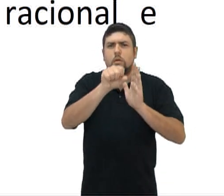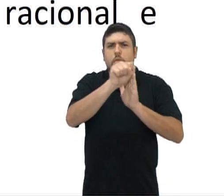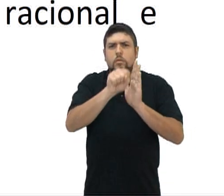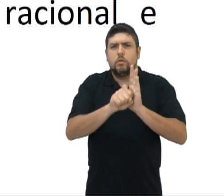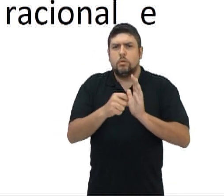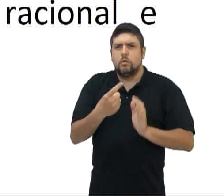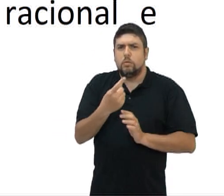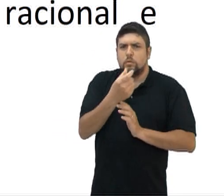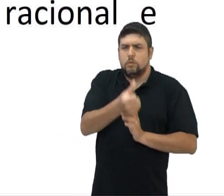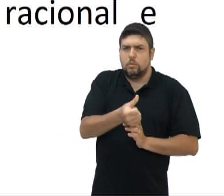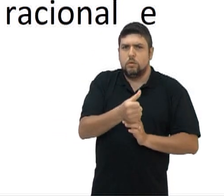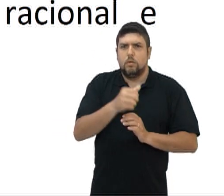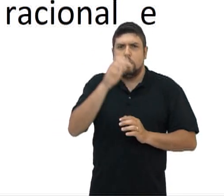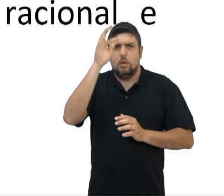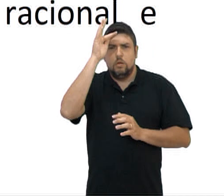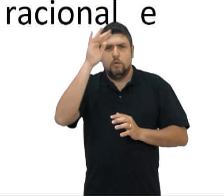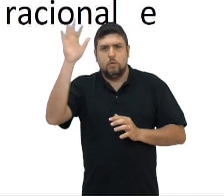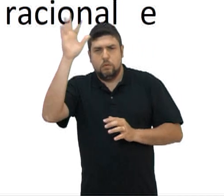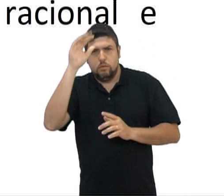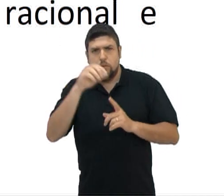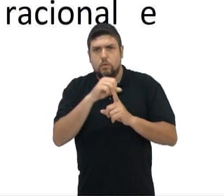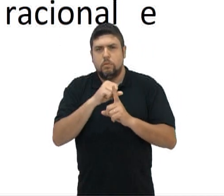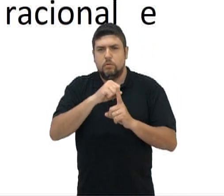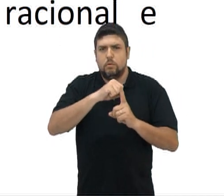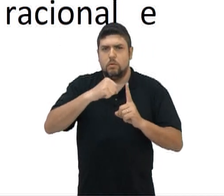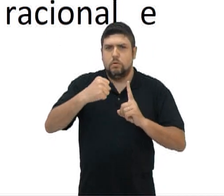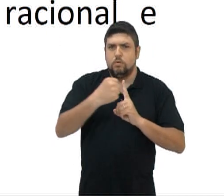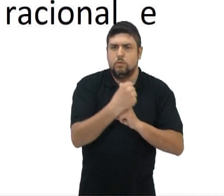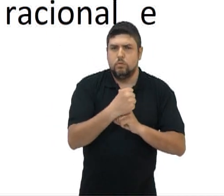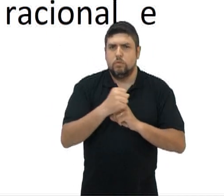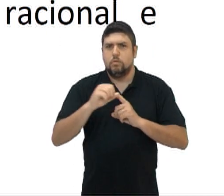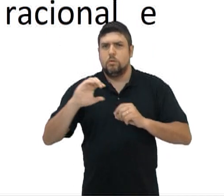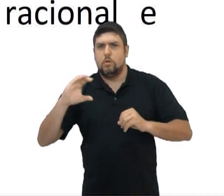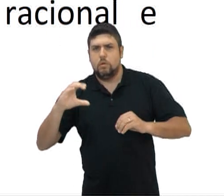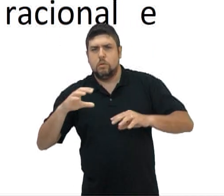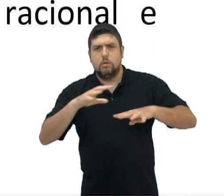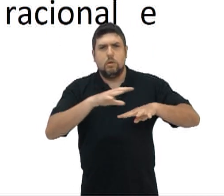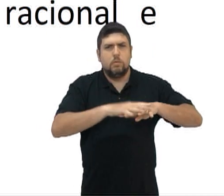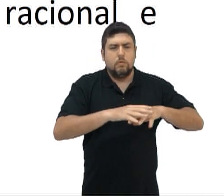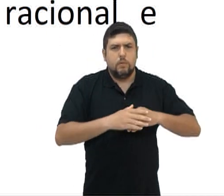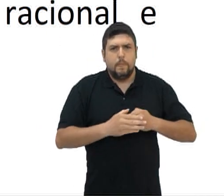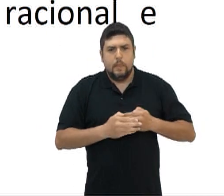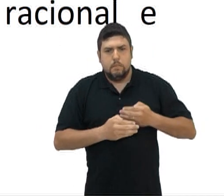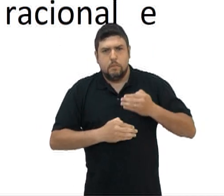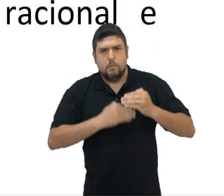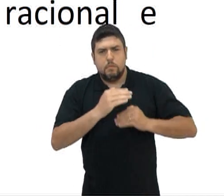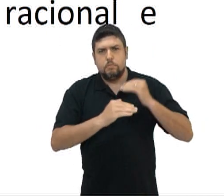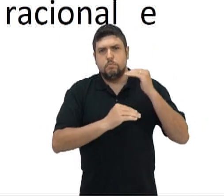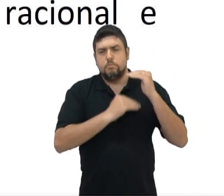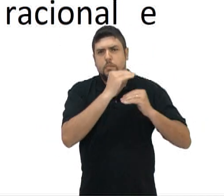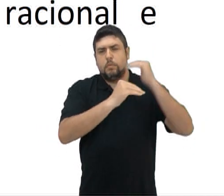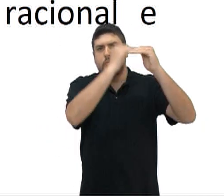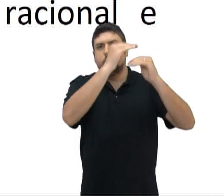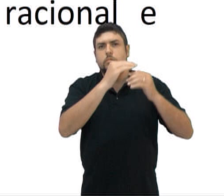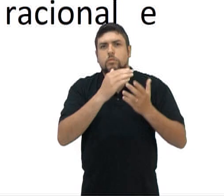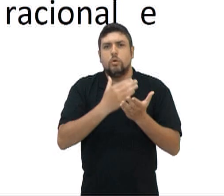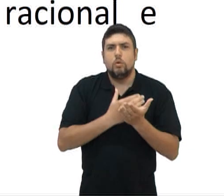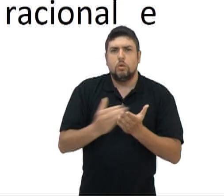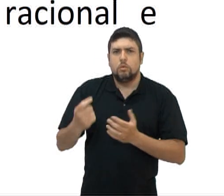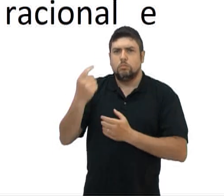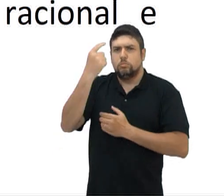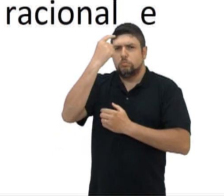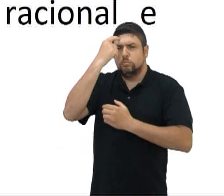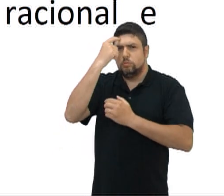as ciências físicas, químicas e matemáticas sofrem um grande desenvolvimento e há uma supervalorização do pensamento racional e